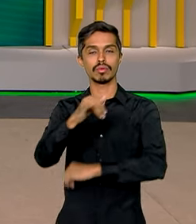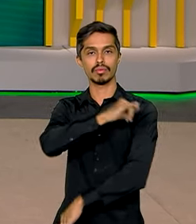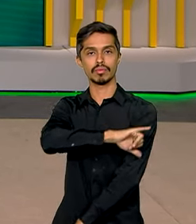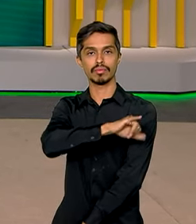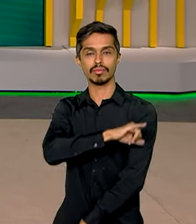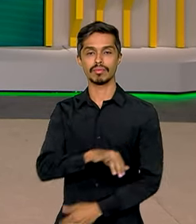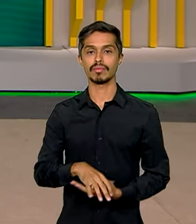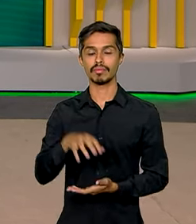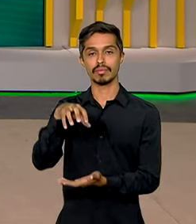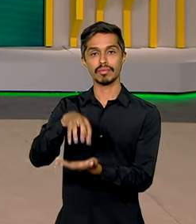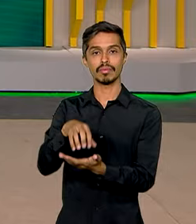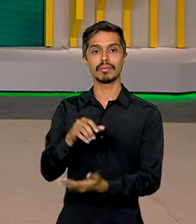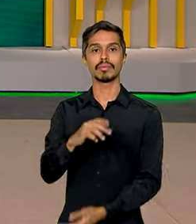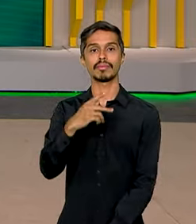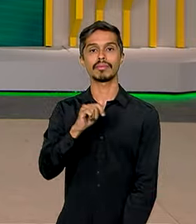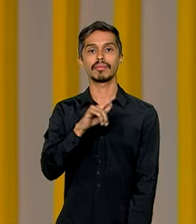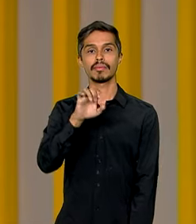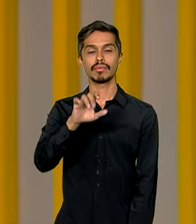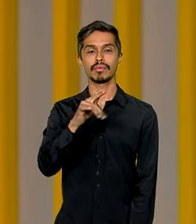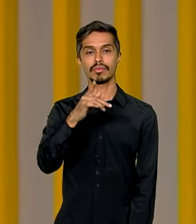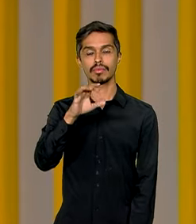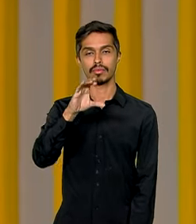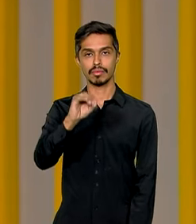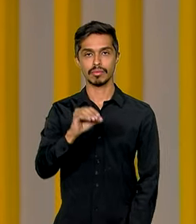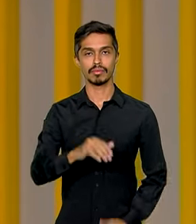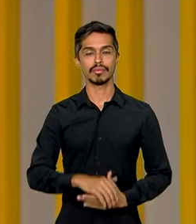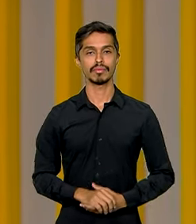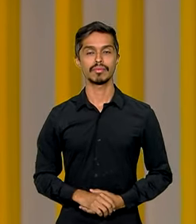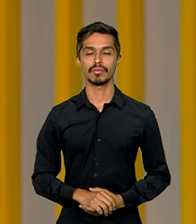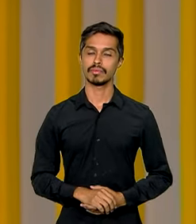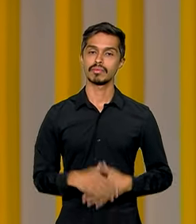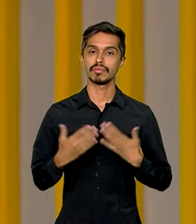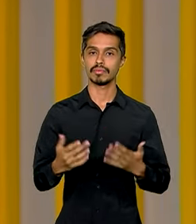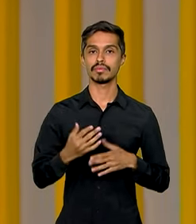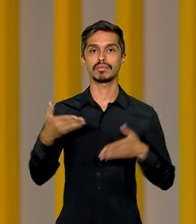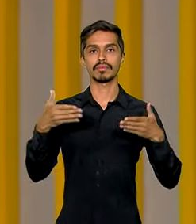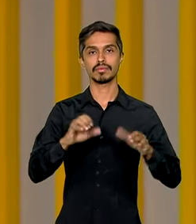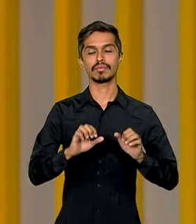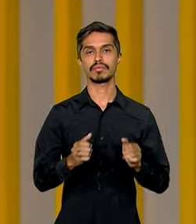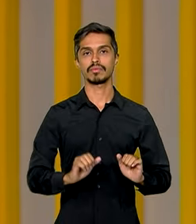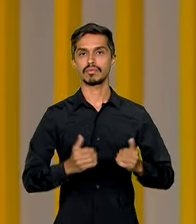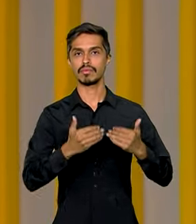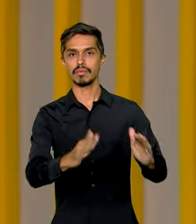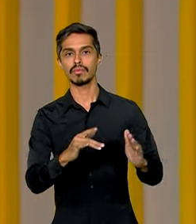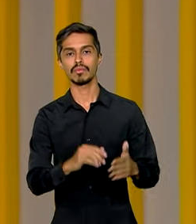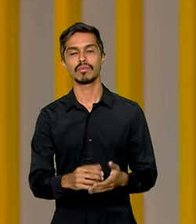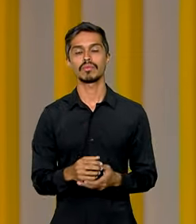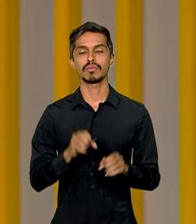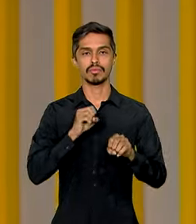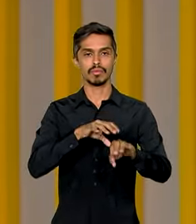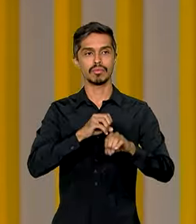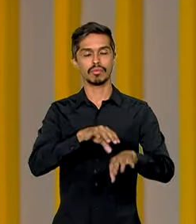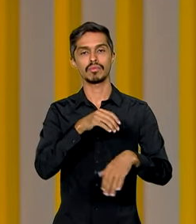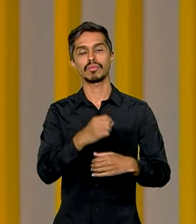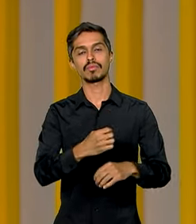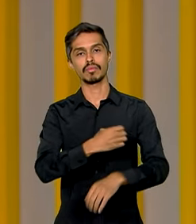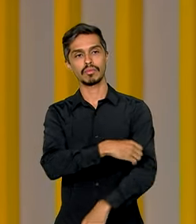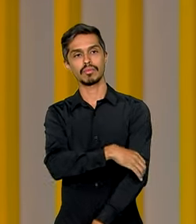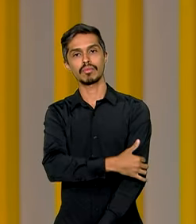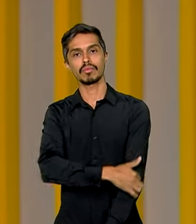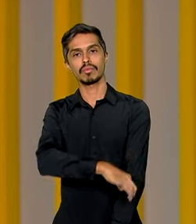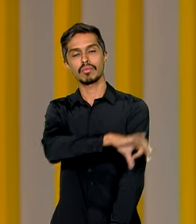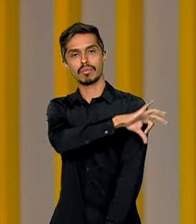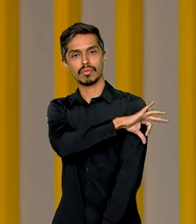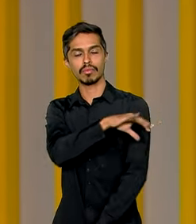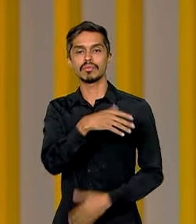o Campus Parque Olímpico. E participou da inauguração de uma escola de ensino fundamental que vai funcionar em tempo integral